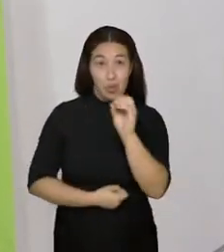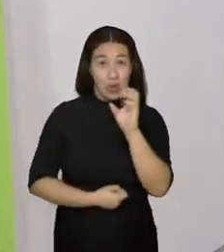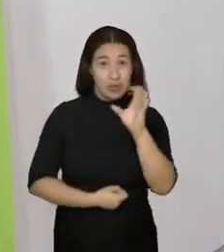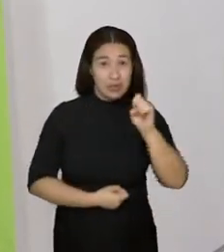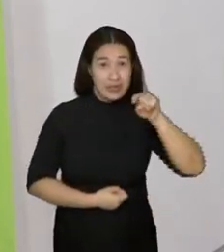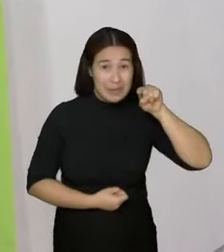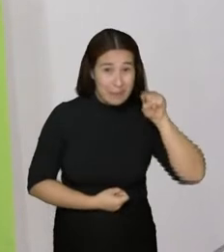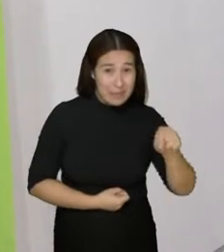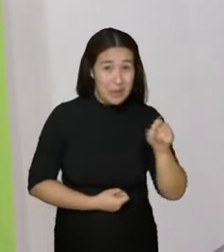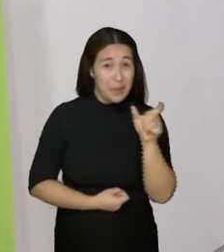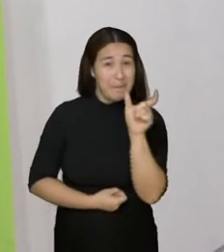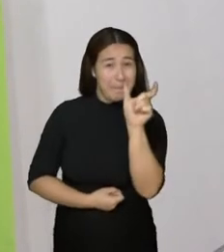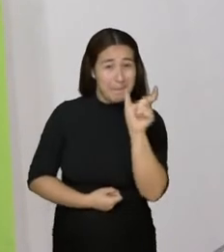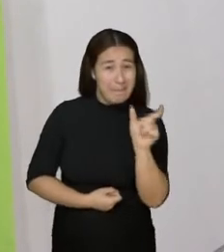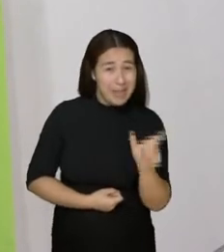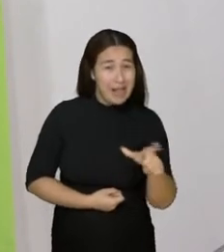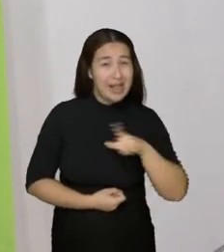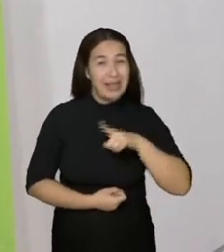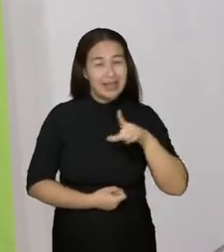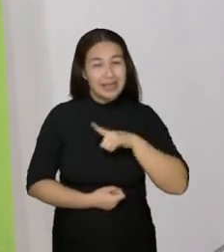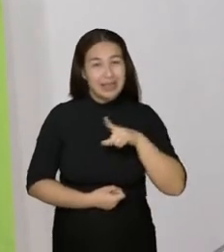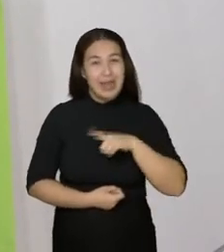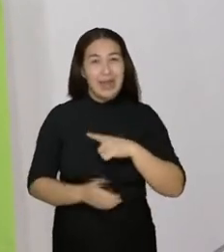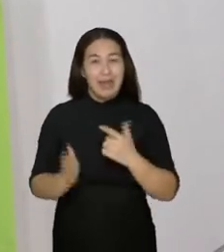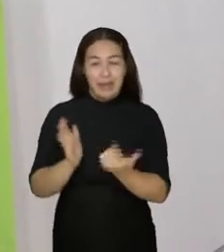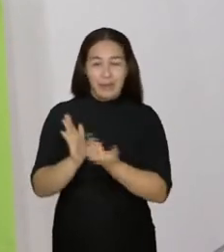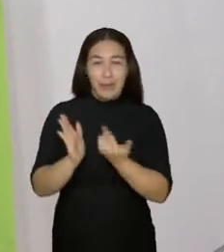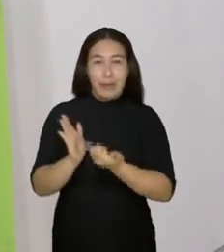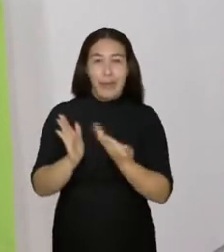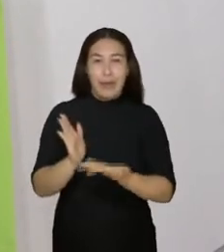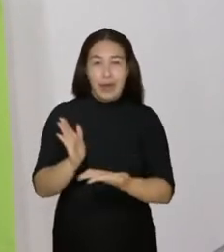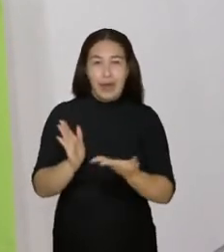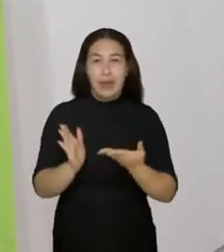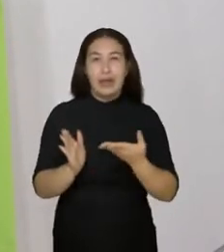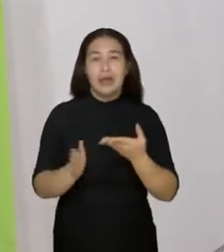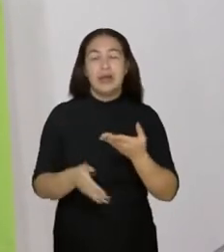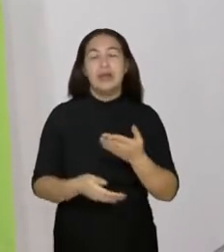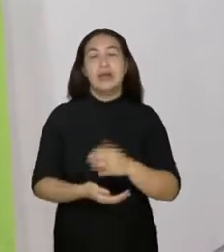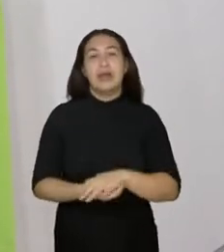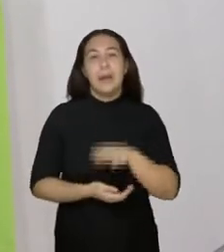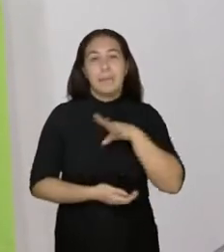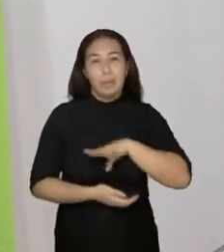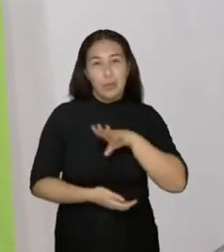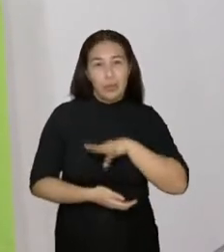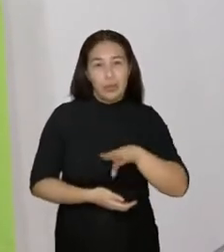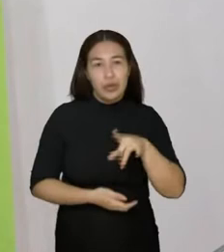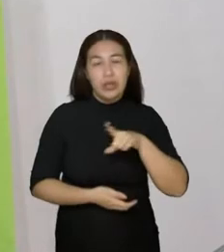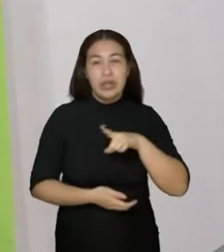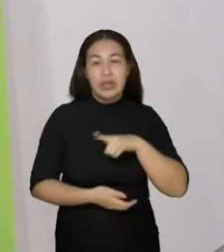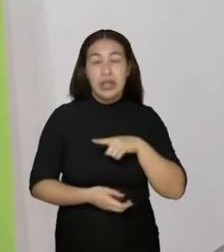temos no dicionário da língua portuguesa eu destacaria duas gratidão